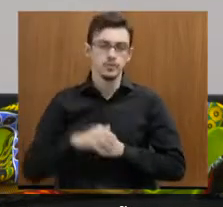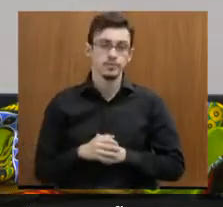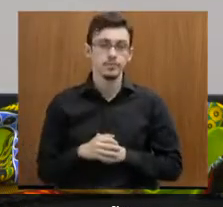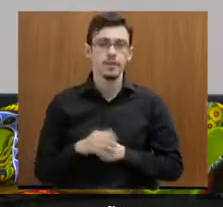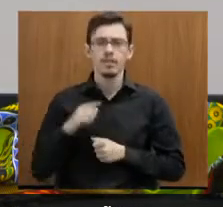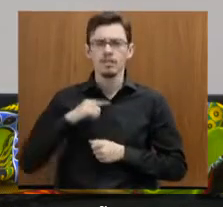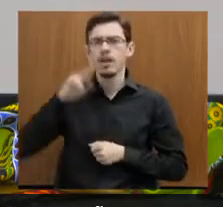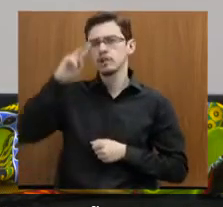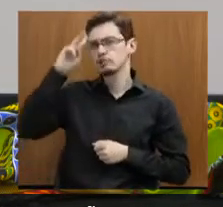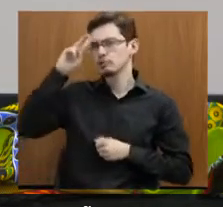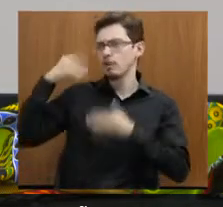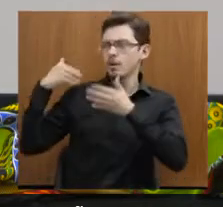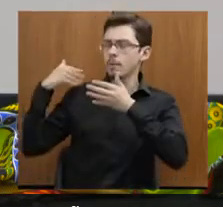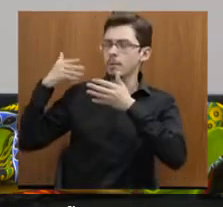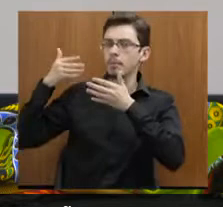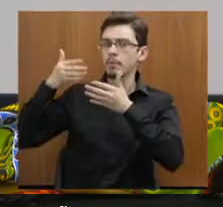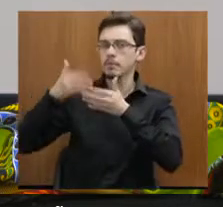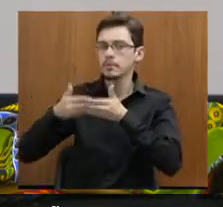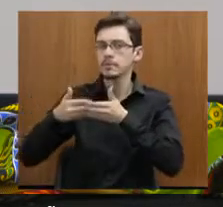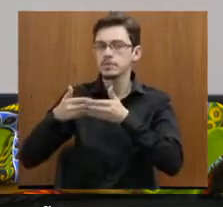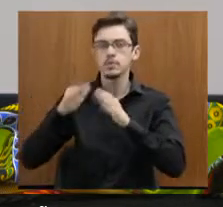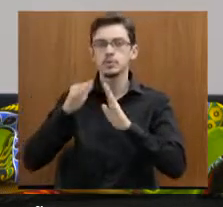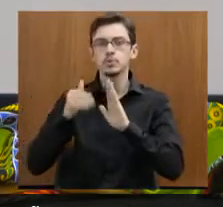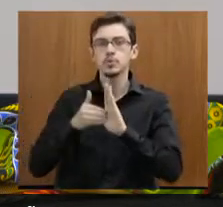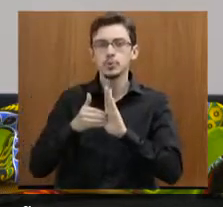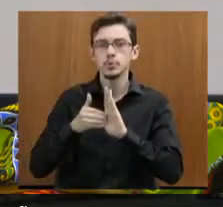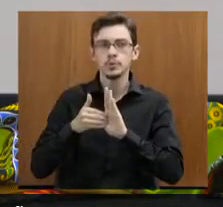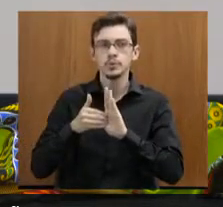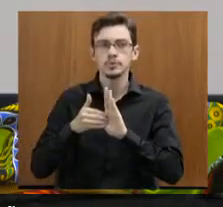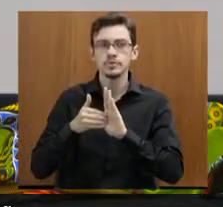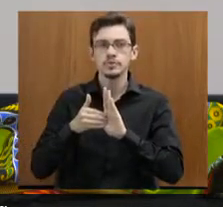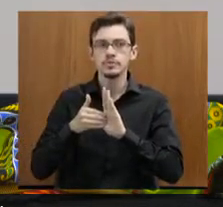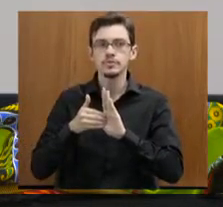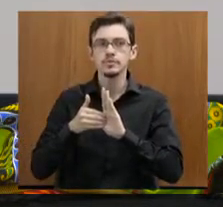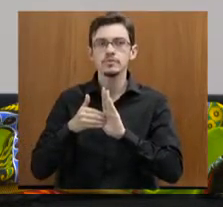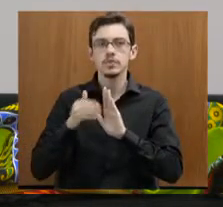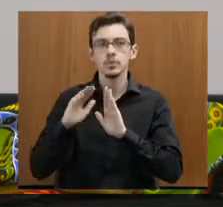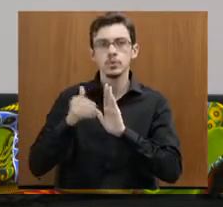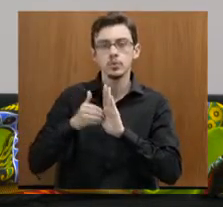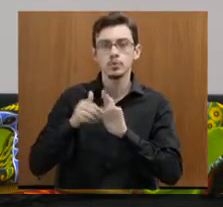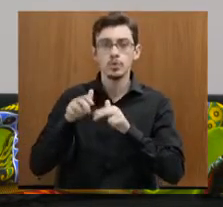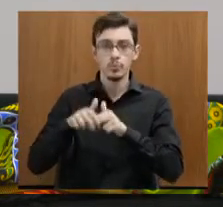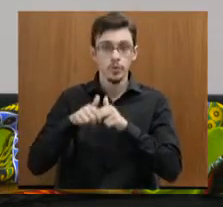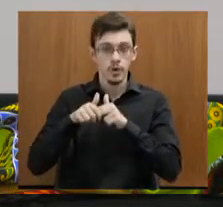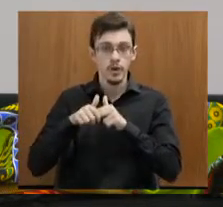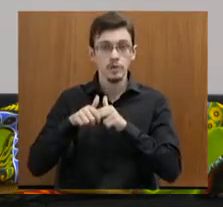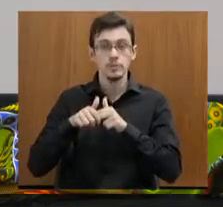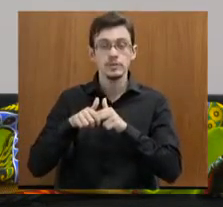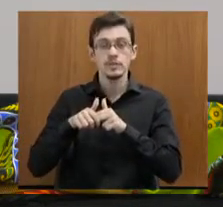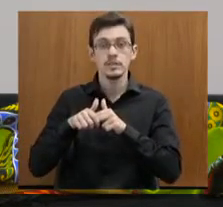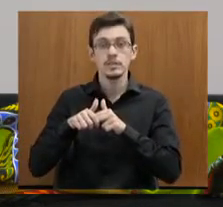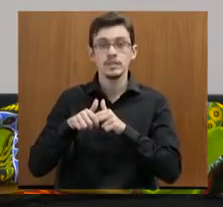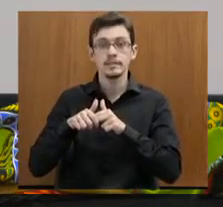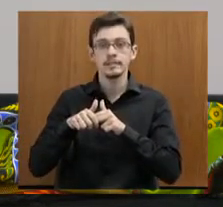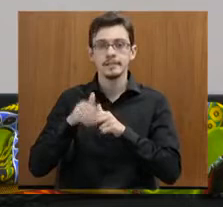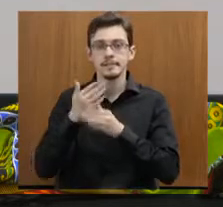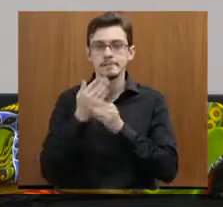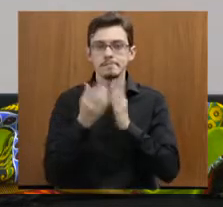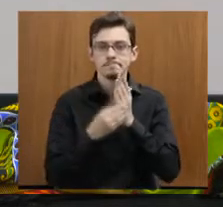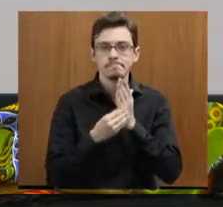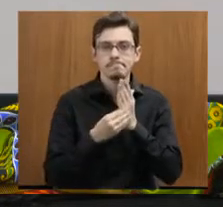histórico e tudo ou quase tudo produzido por mãos negras que ainda